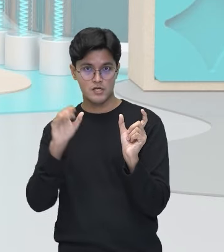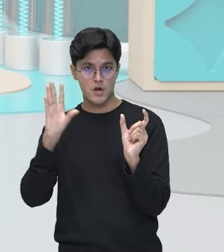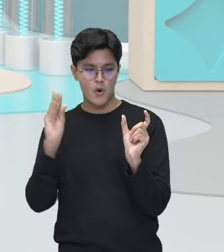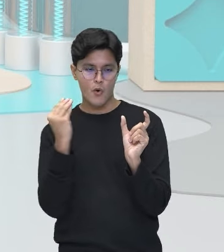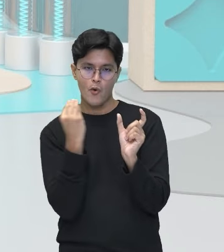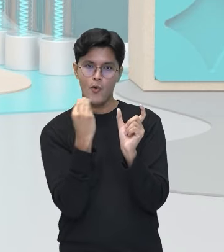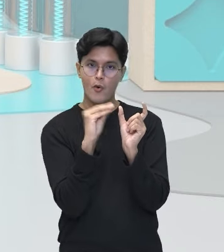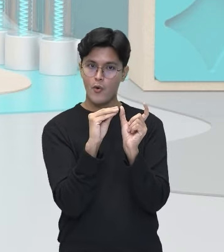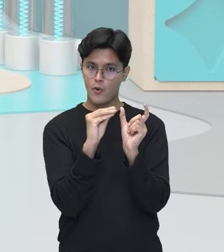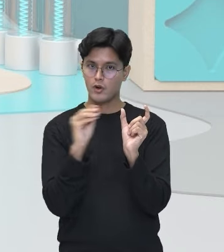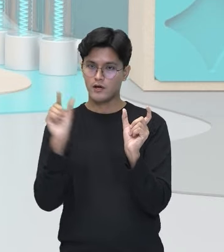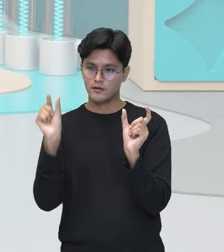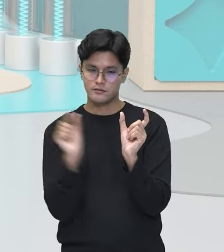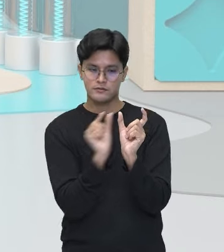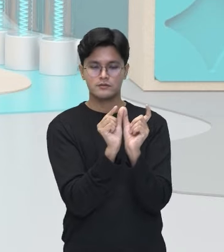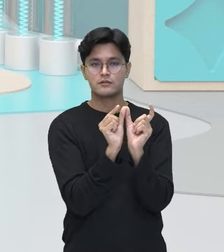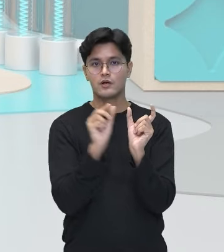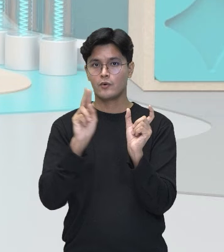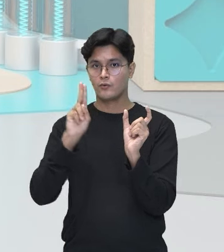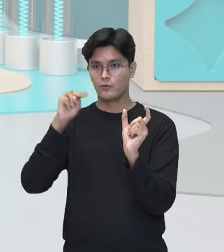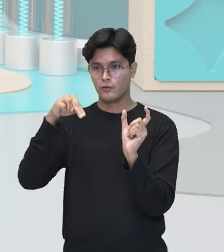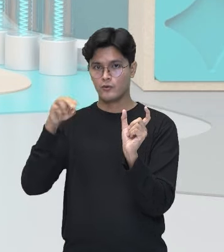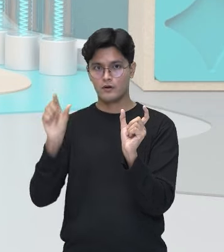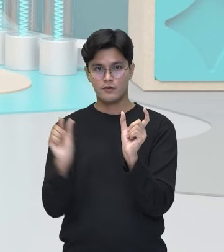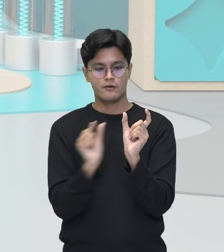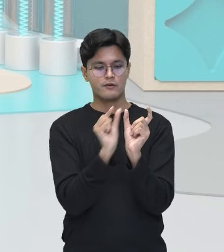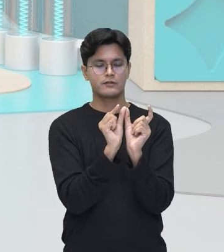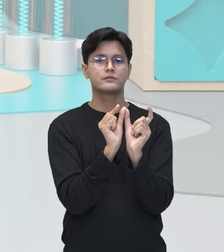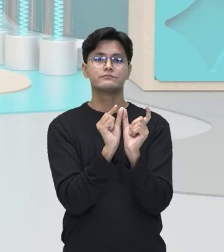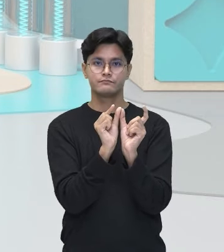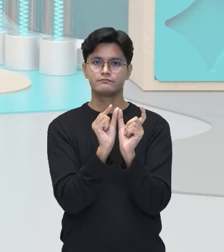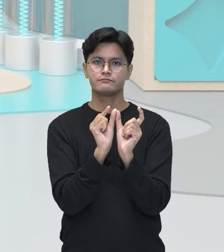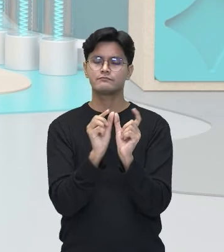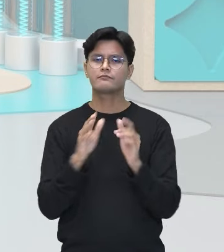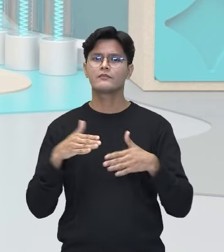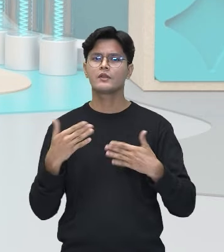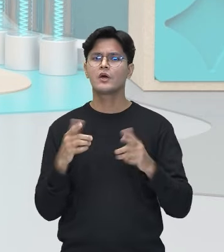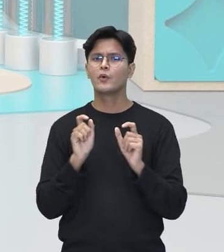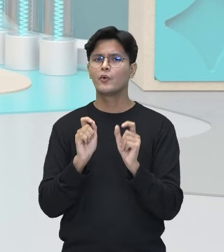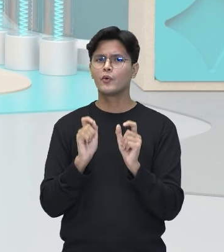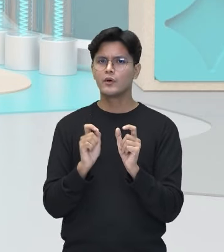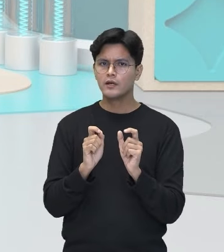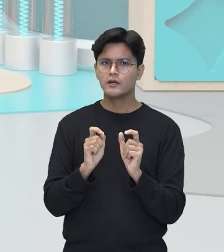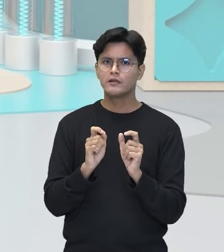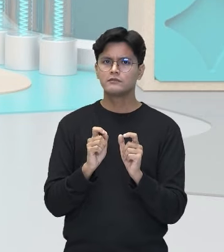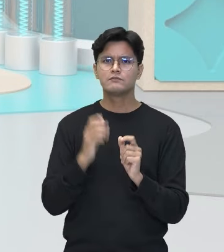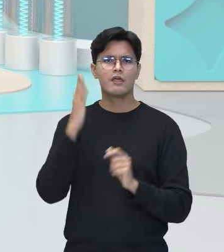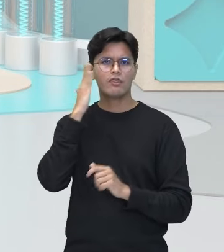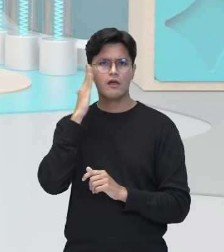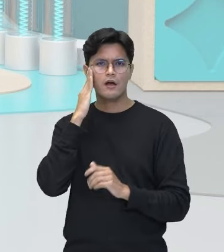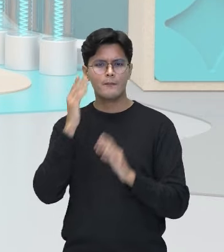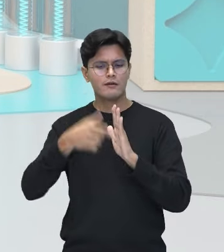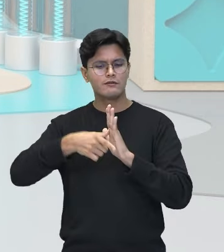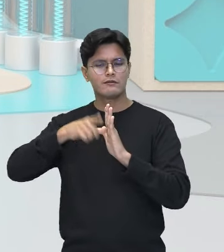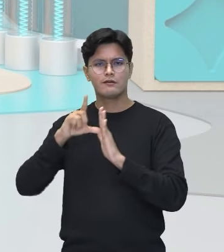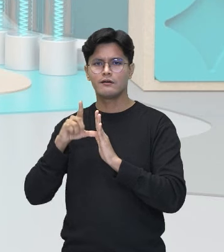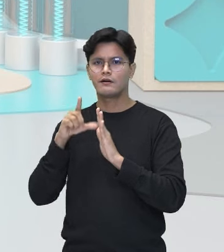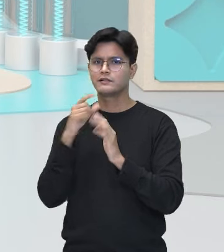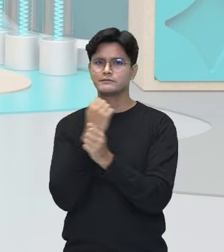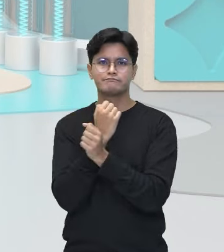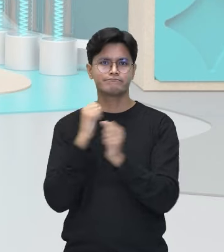Unpredict. Quando eu coloquei o an na frente de predict, já dá uma ideia que eu não consigo prever nada, não é possível